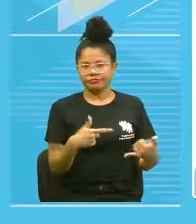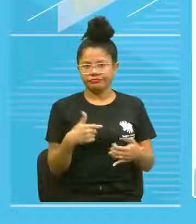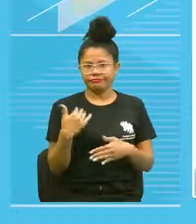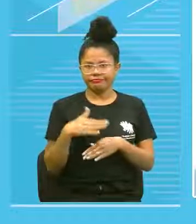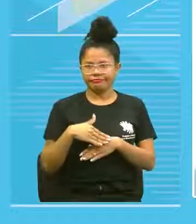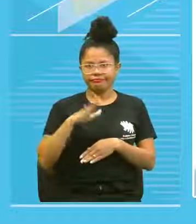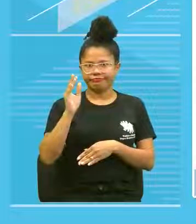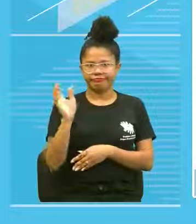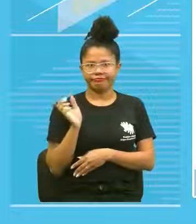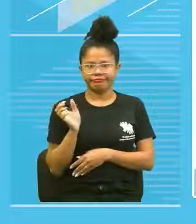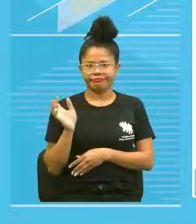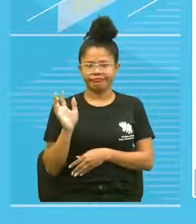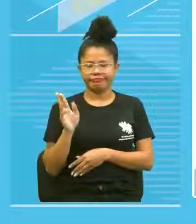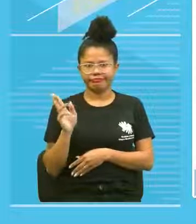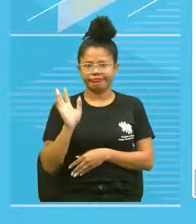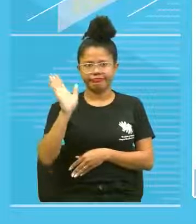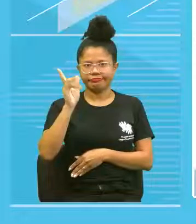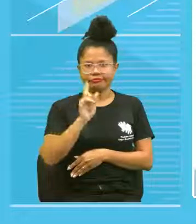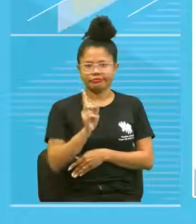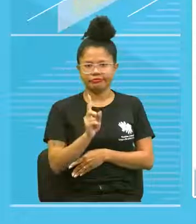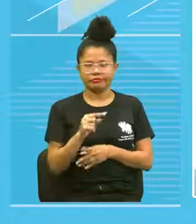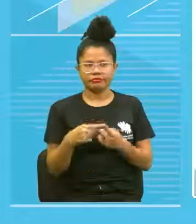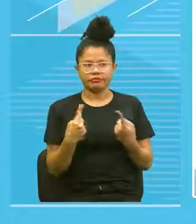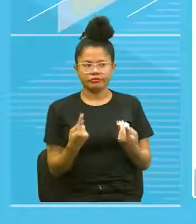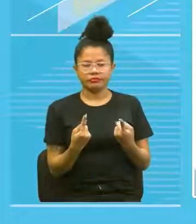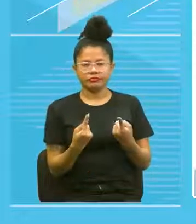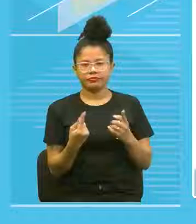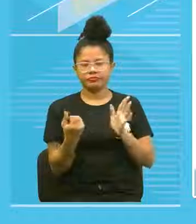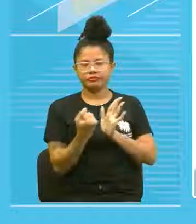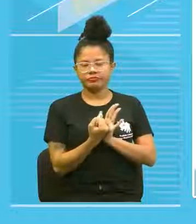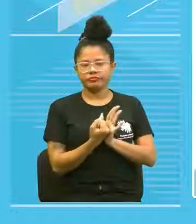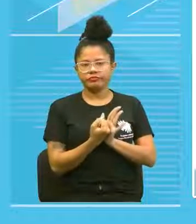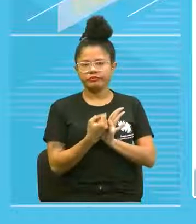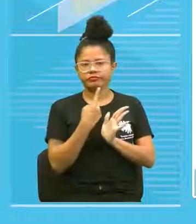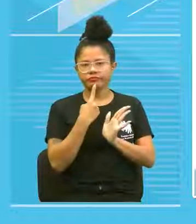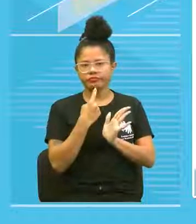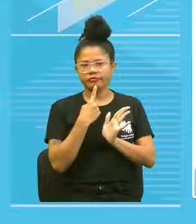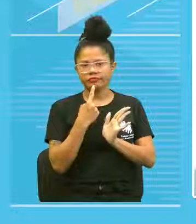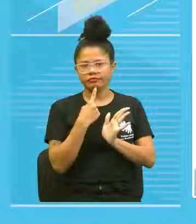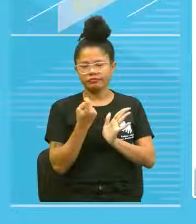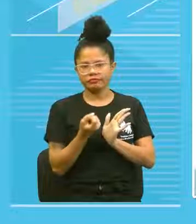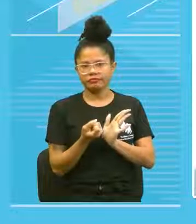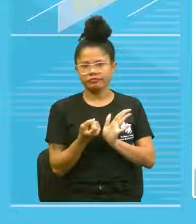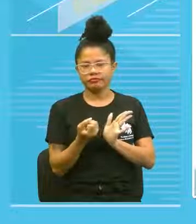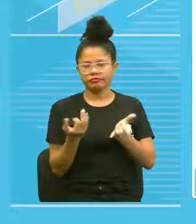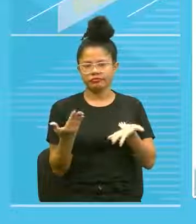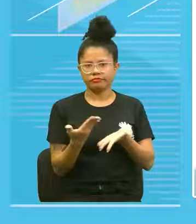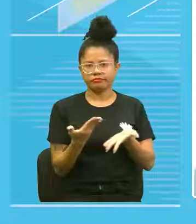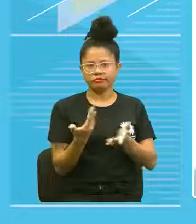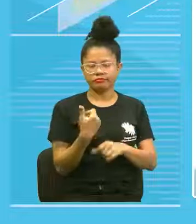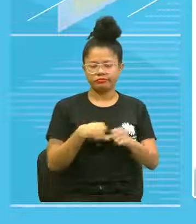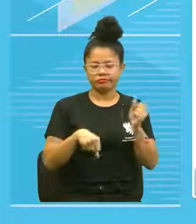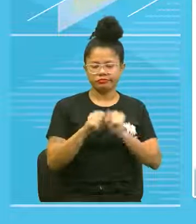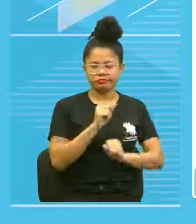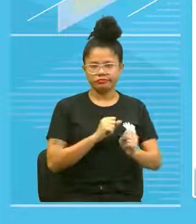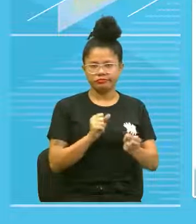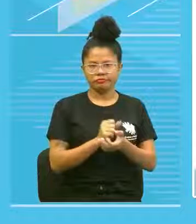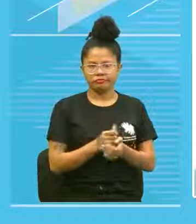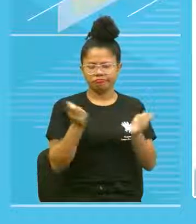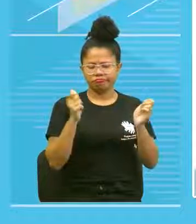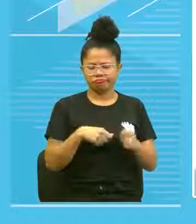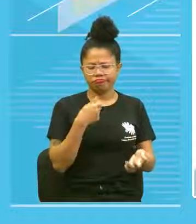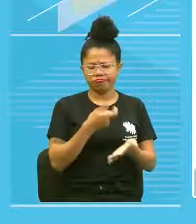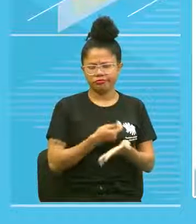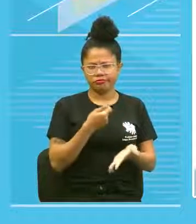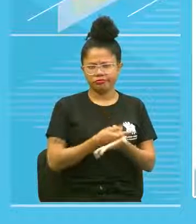vermelha poderá não ser tão vermelha é tão cara